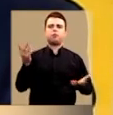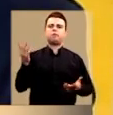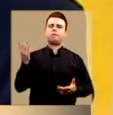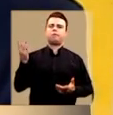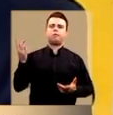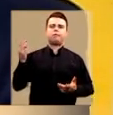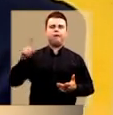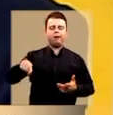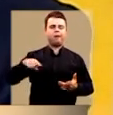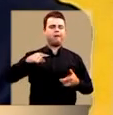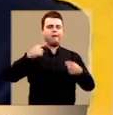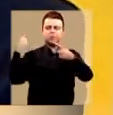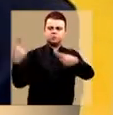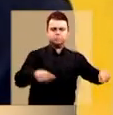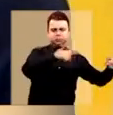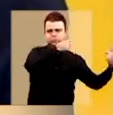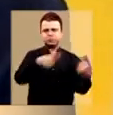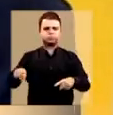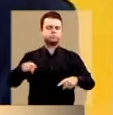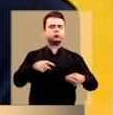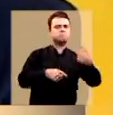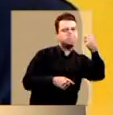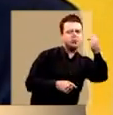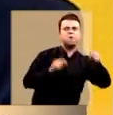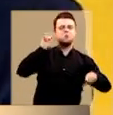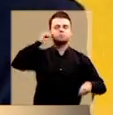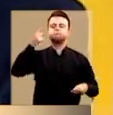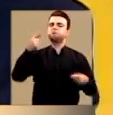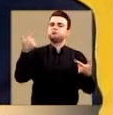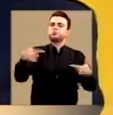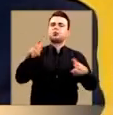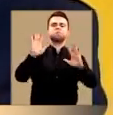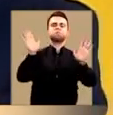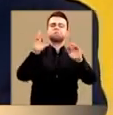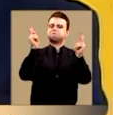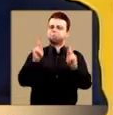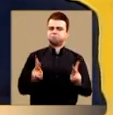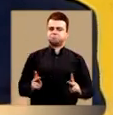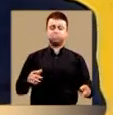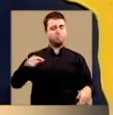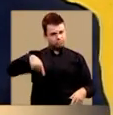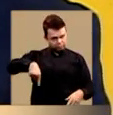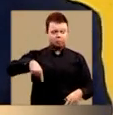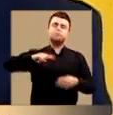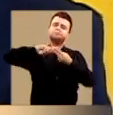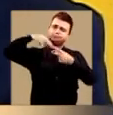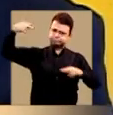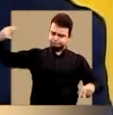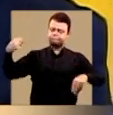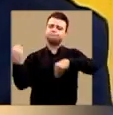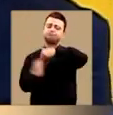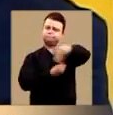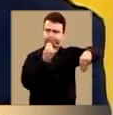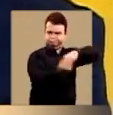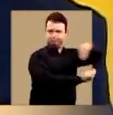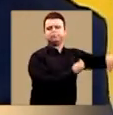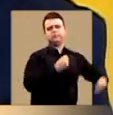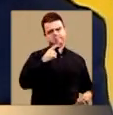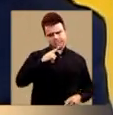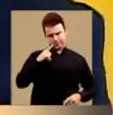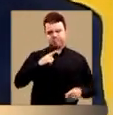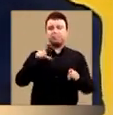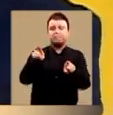não há no Brasil manifesta hostilidade entre brancos e negros. E isso vai ocorrer em razão da miscigenação de raças, isso no